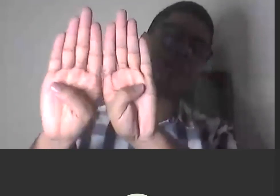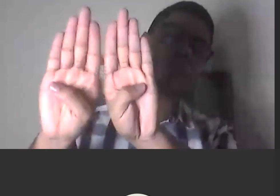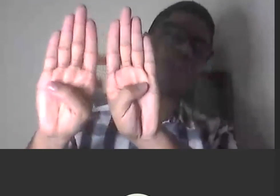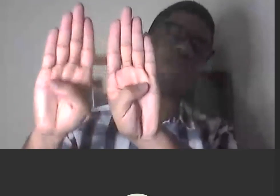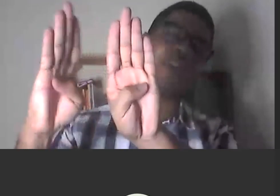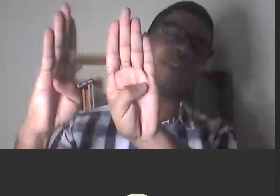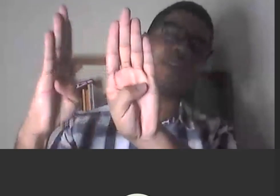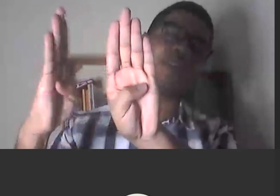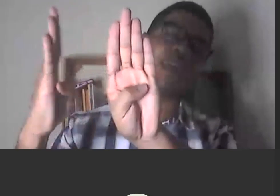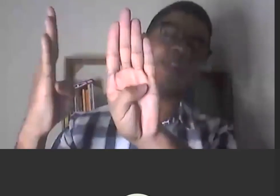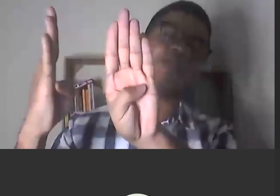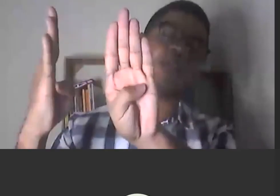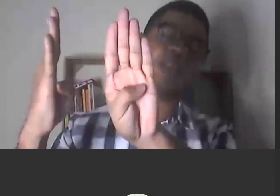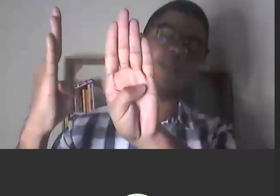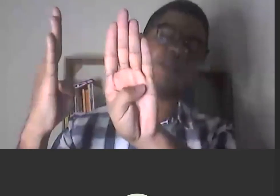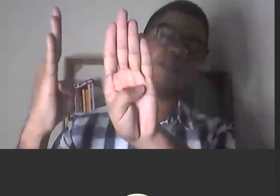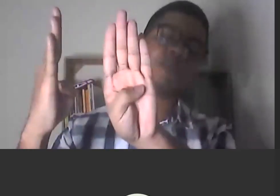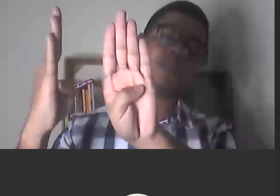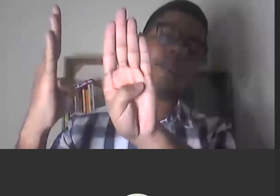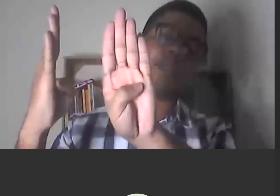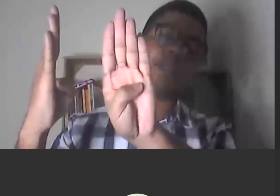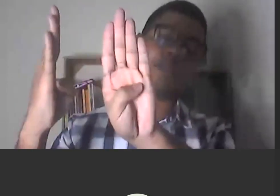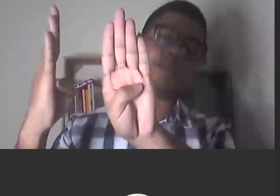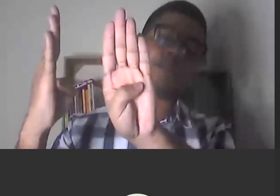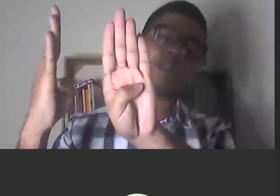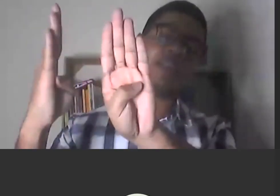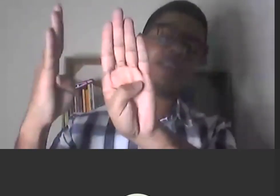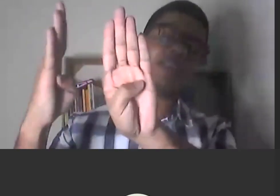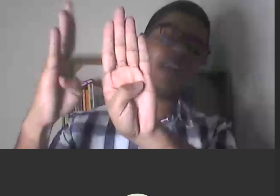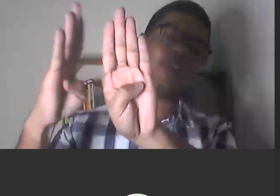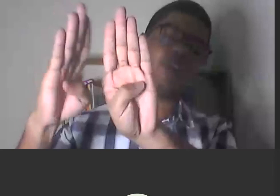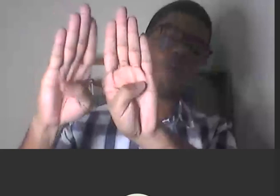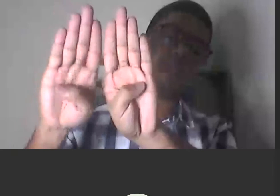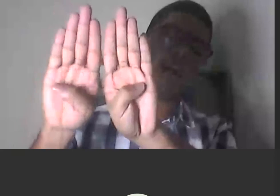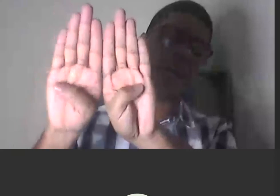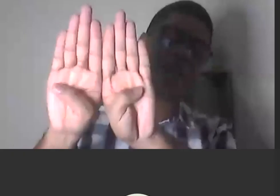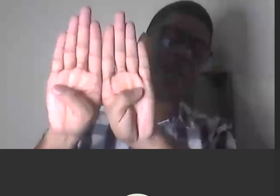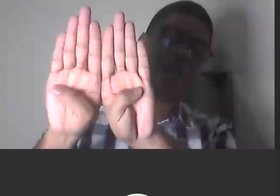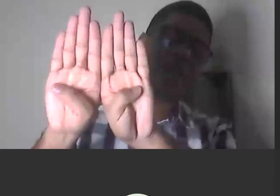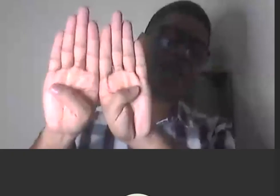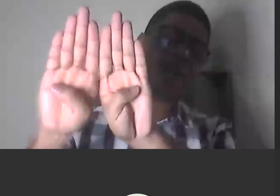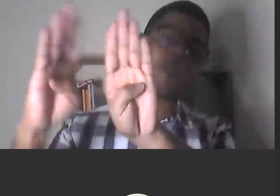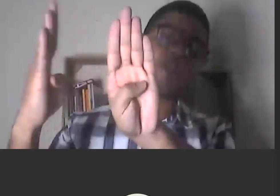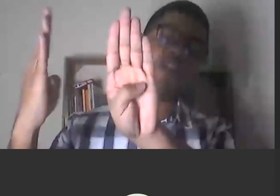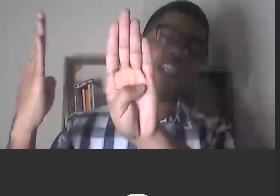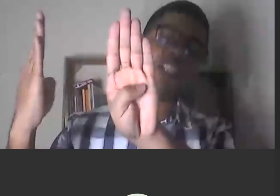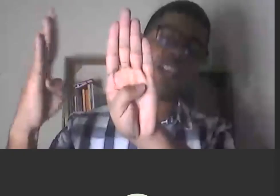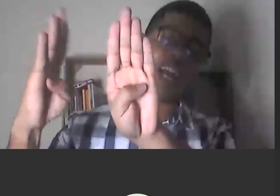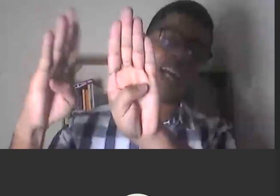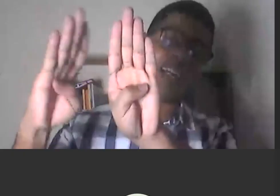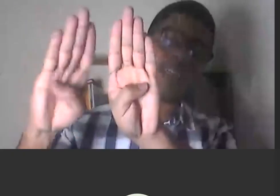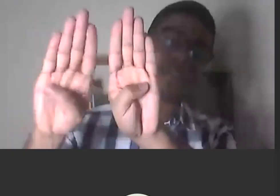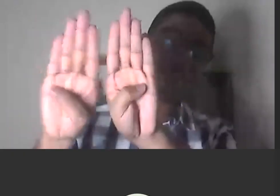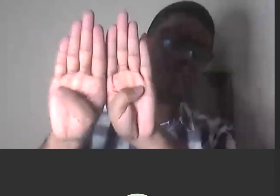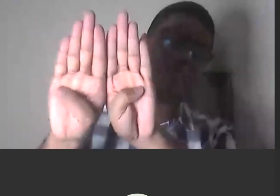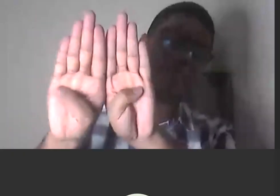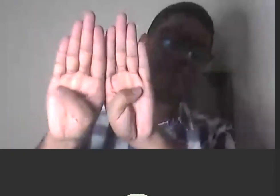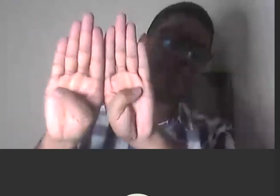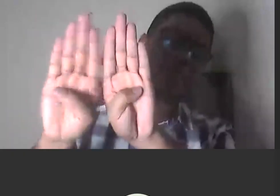Tá? A mão só vem, ela não volta, não. Abrir. Se eu voltar, é o sinal para